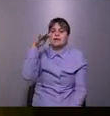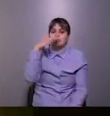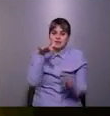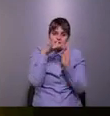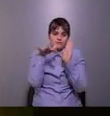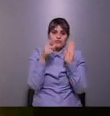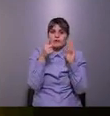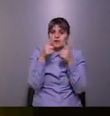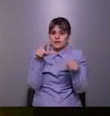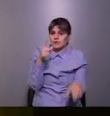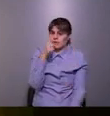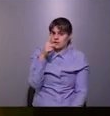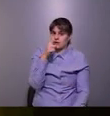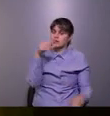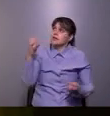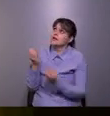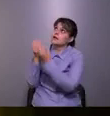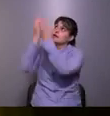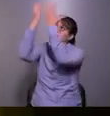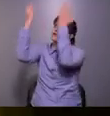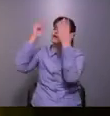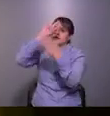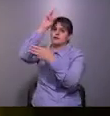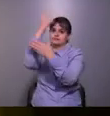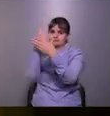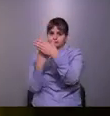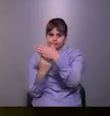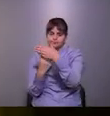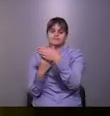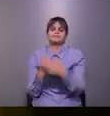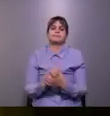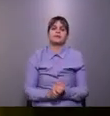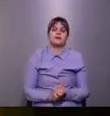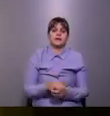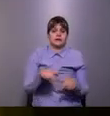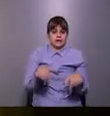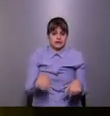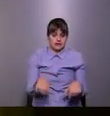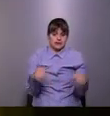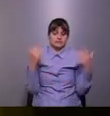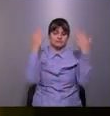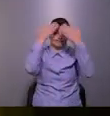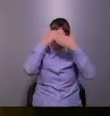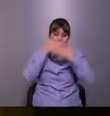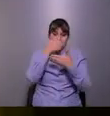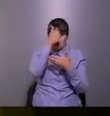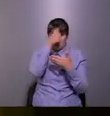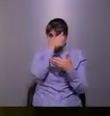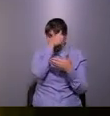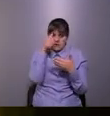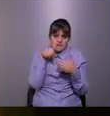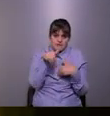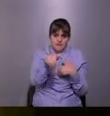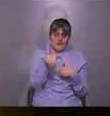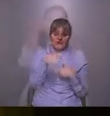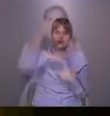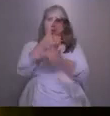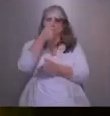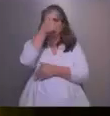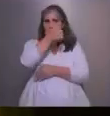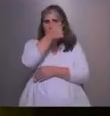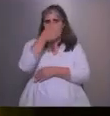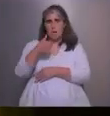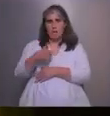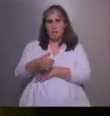a glória à Santíssima Trindade. Nesta vigília de domingo, contemplamos e meditamos os